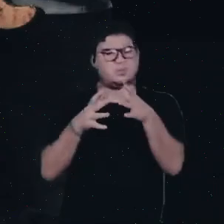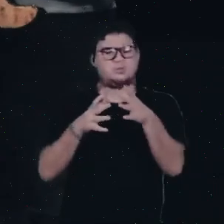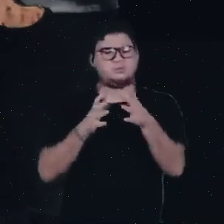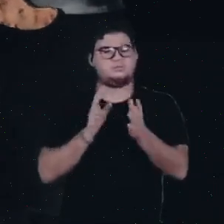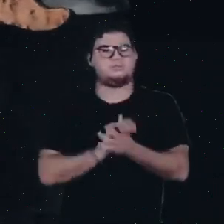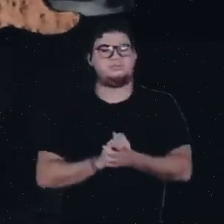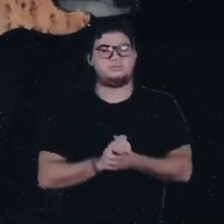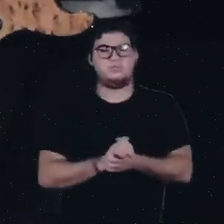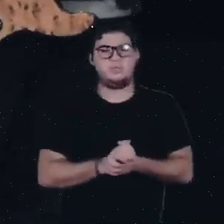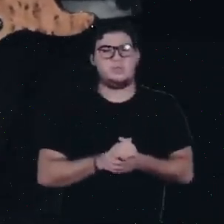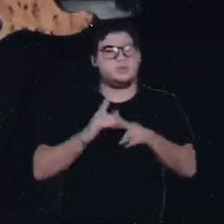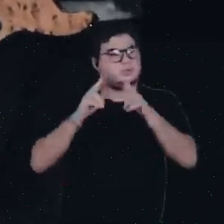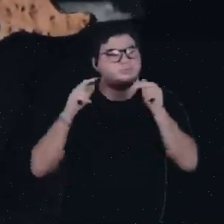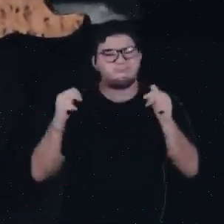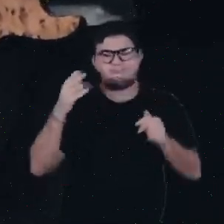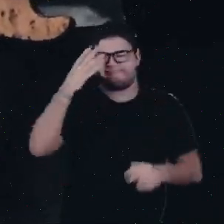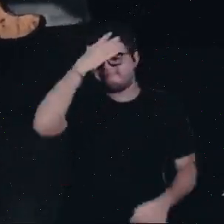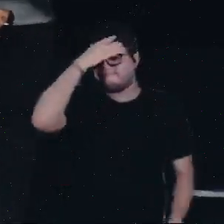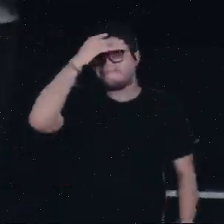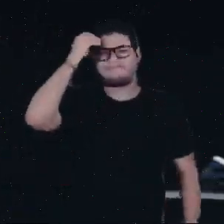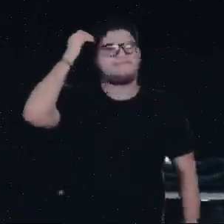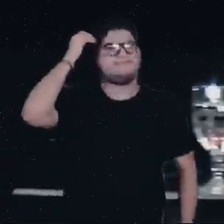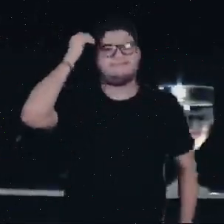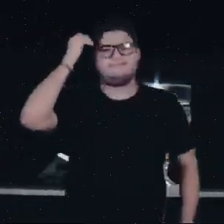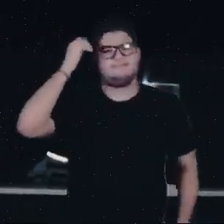Eu não, nunca mais vou me esquecer.